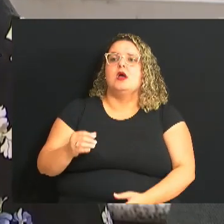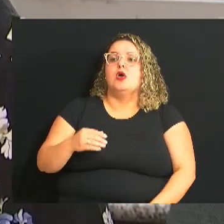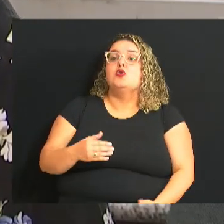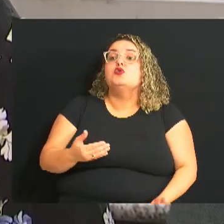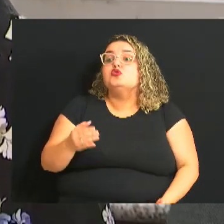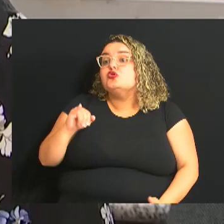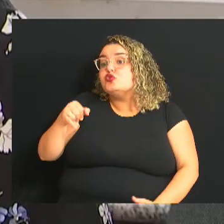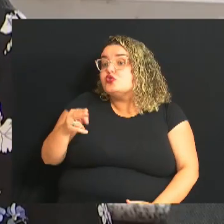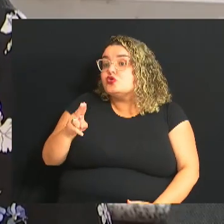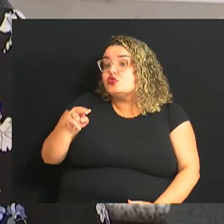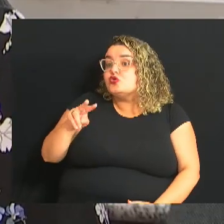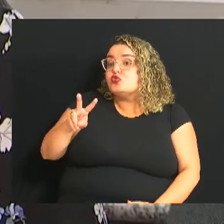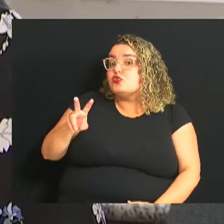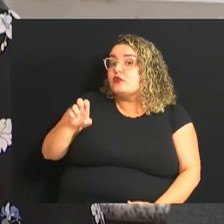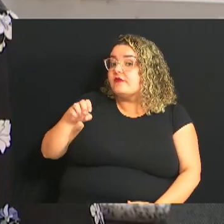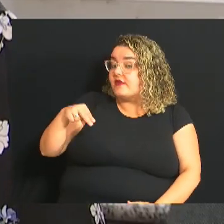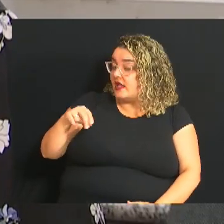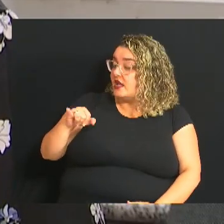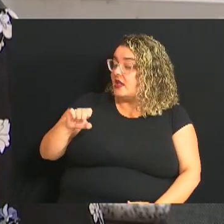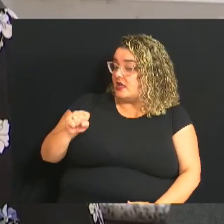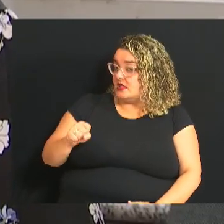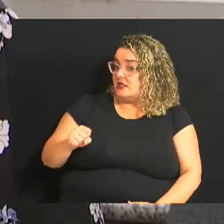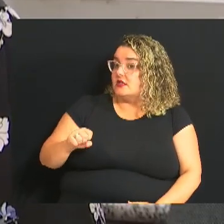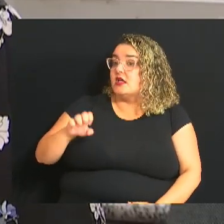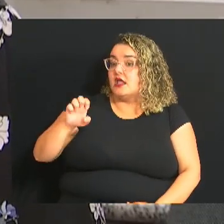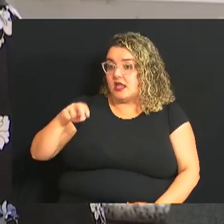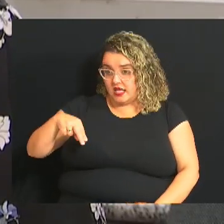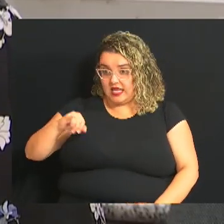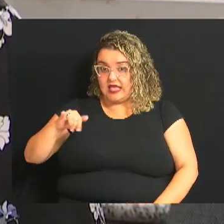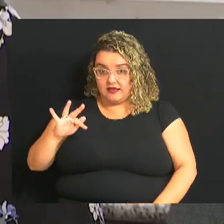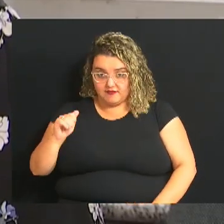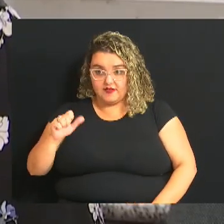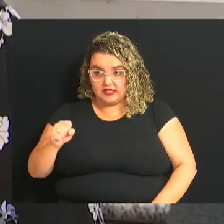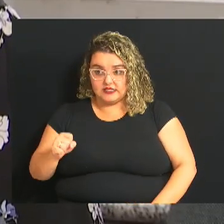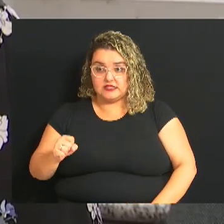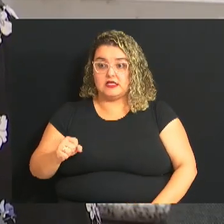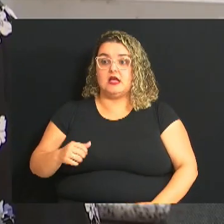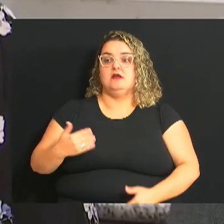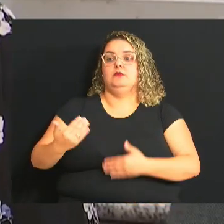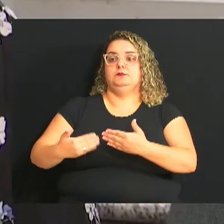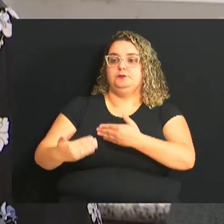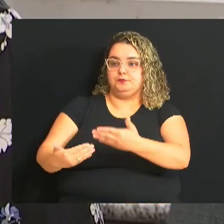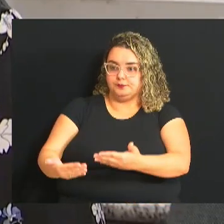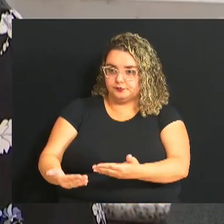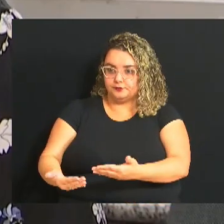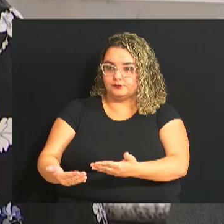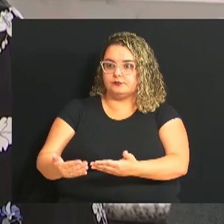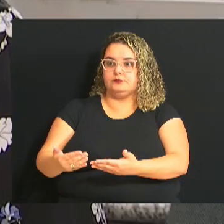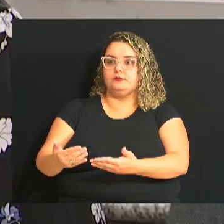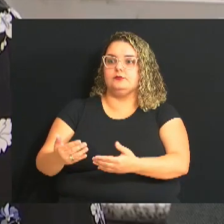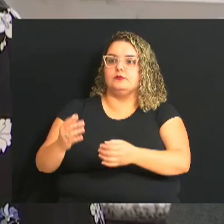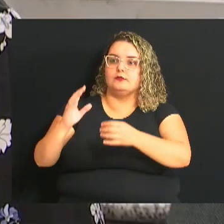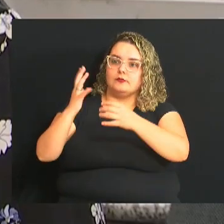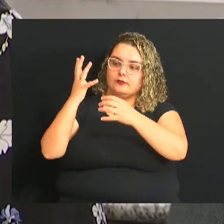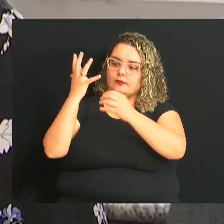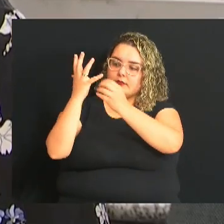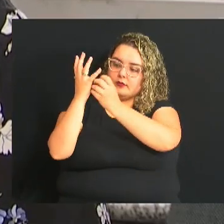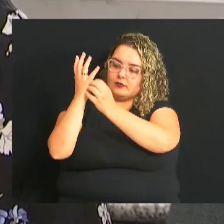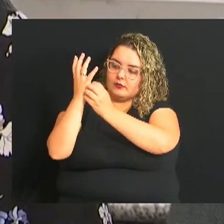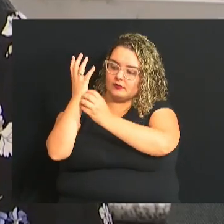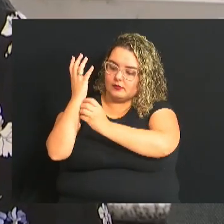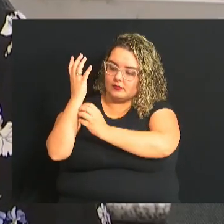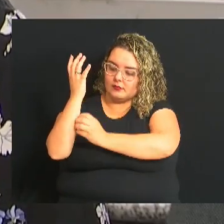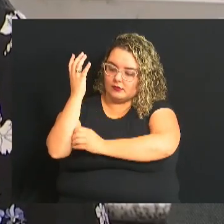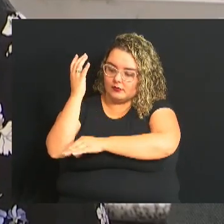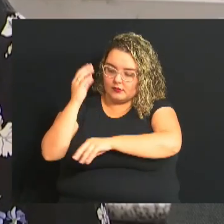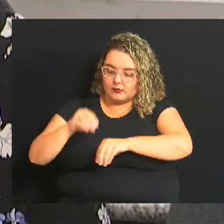chama de ninfa, e essas fases juvenis, elas vão caminhar para o solo, para poder